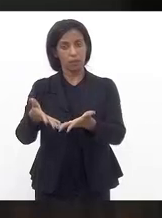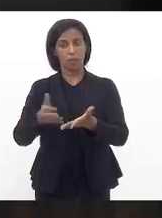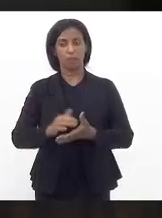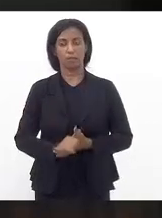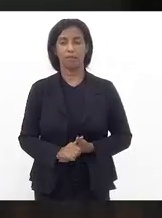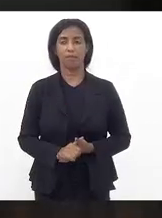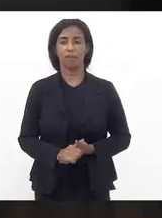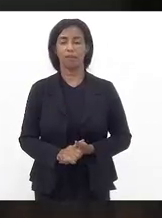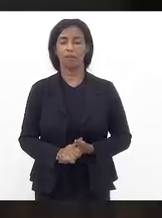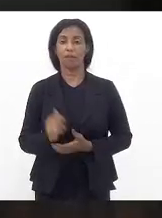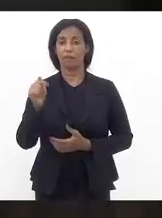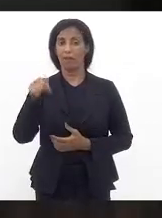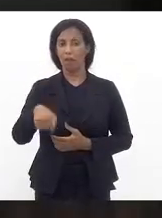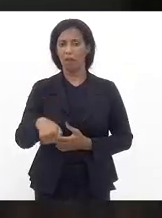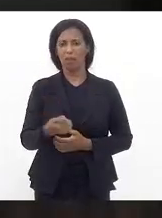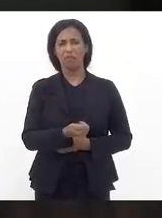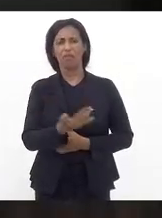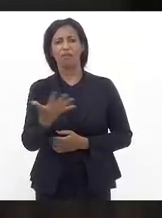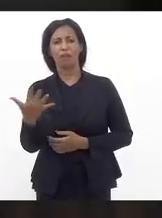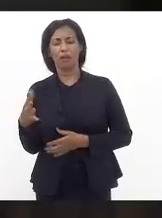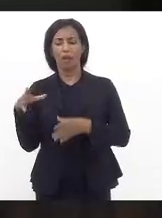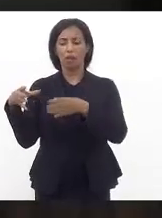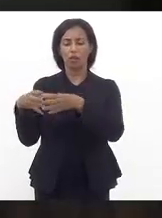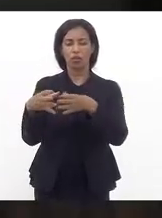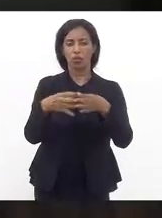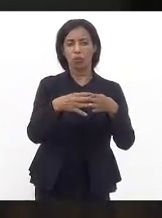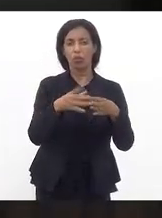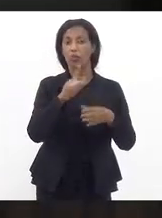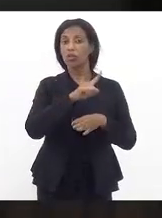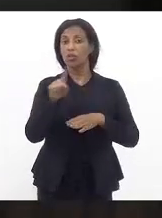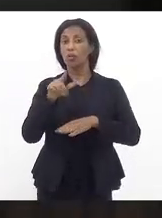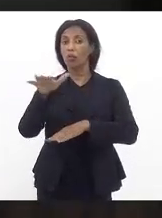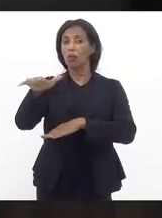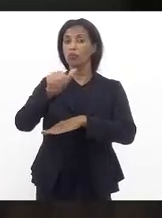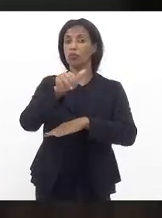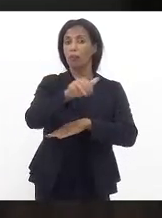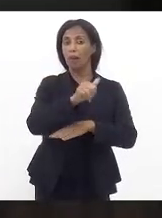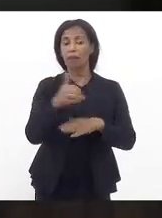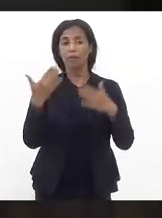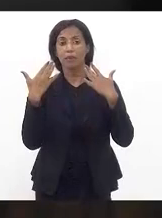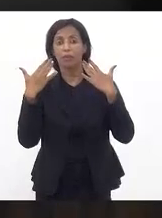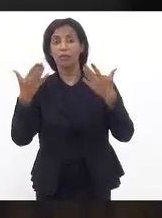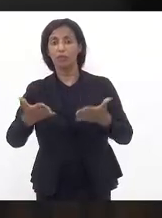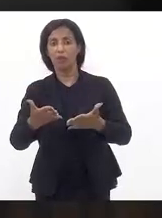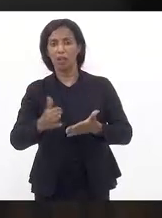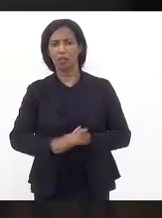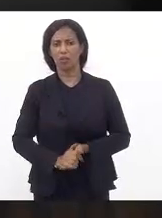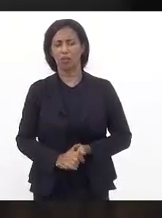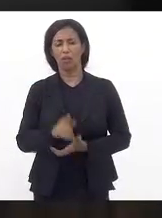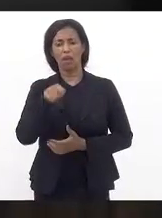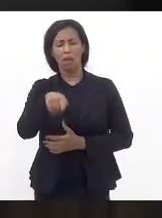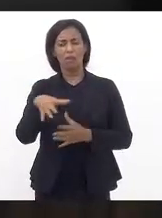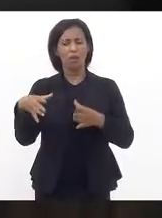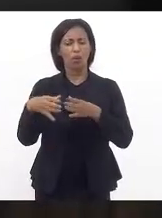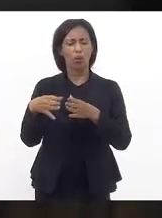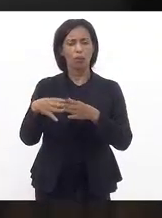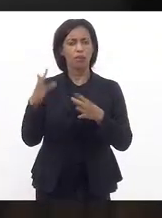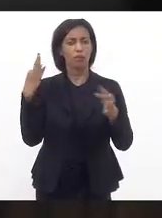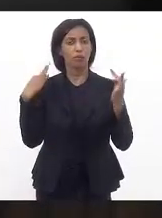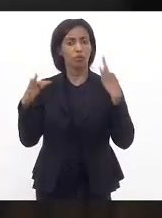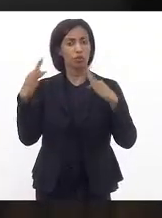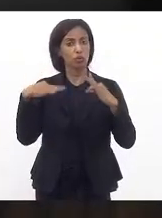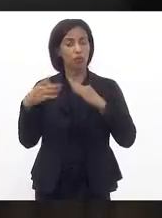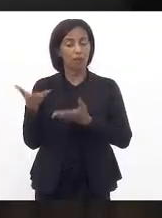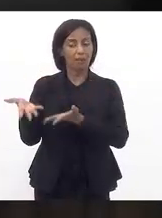aqui várias vezes as comissões que não foram chamadas se manifesta essa comissão de turismo